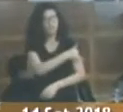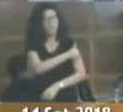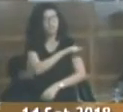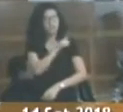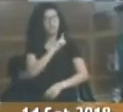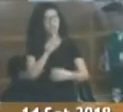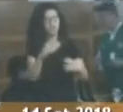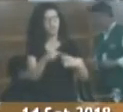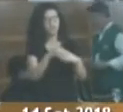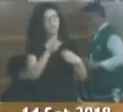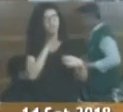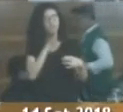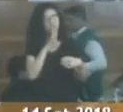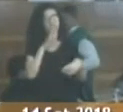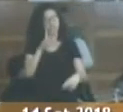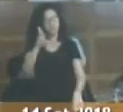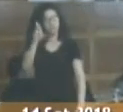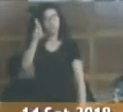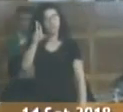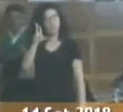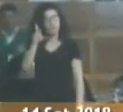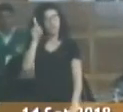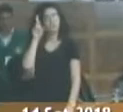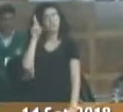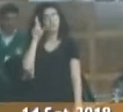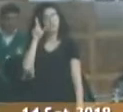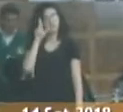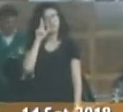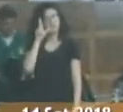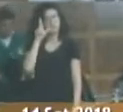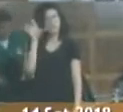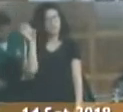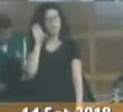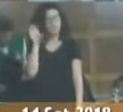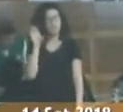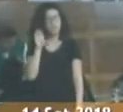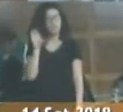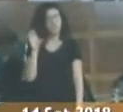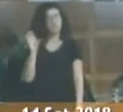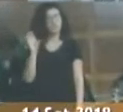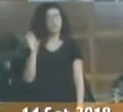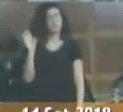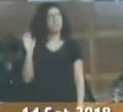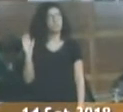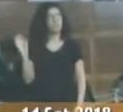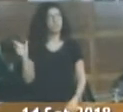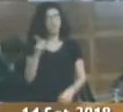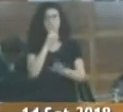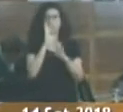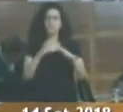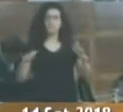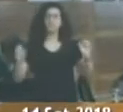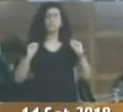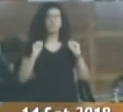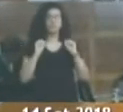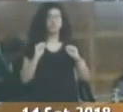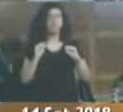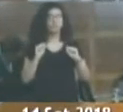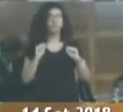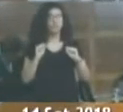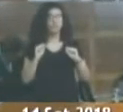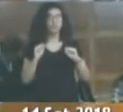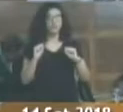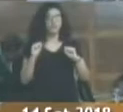de reconhecida competência em ciência do mar que poderão se envolver nesta universidade. Professor